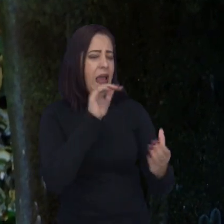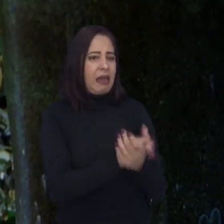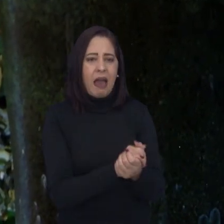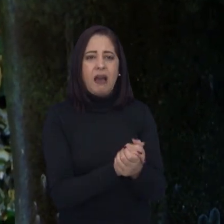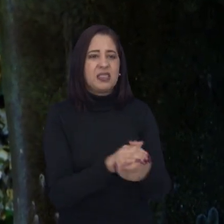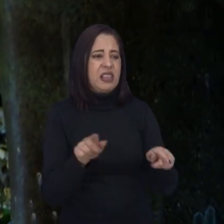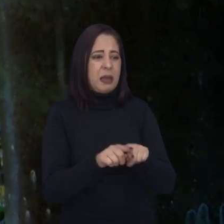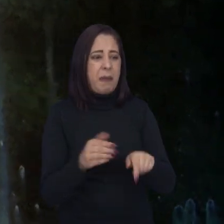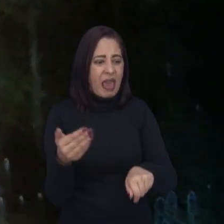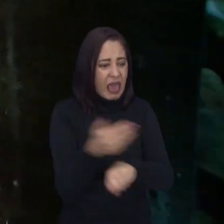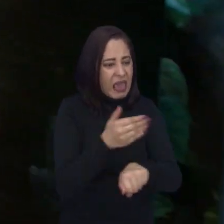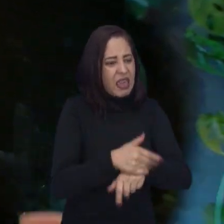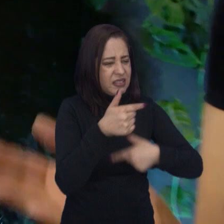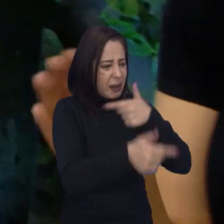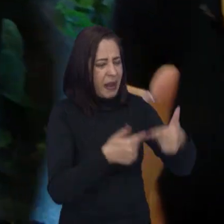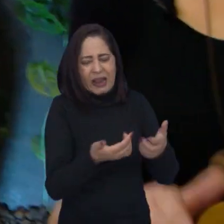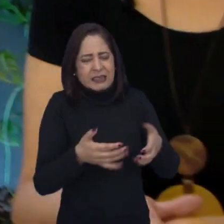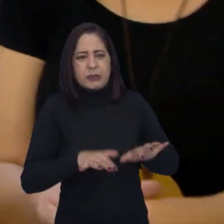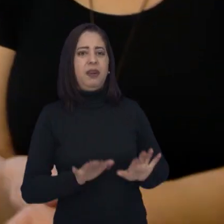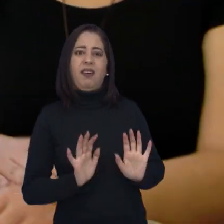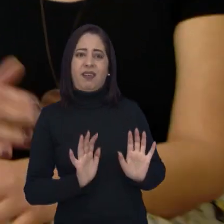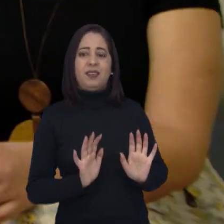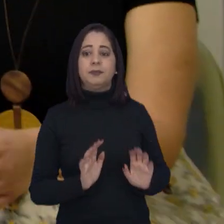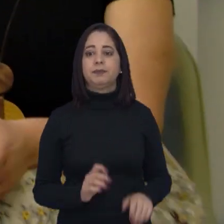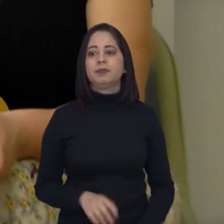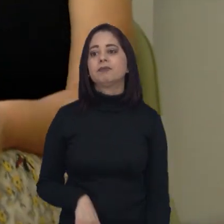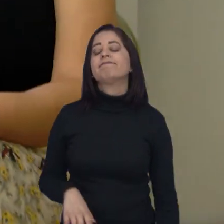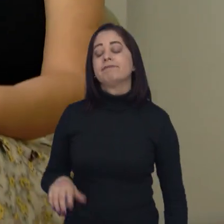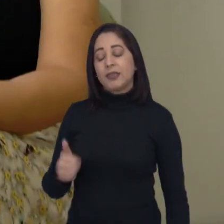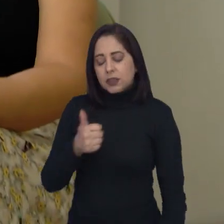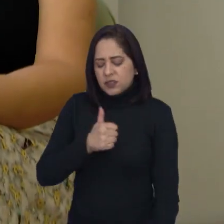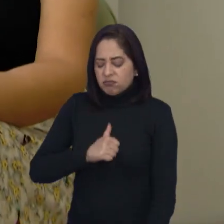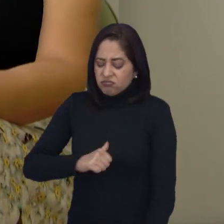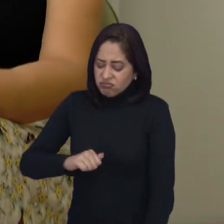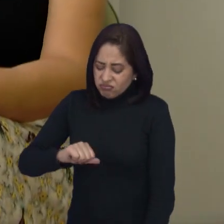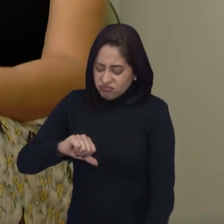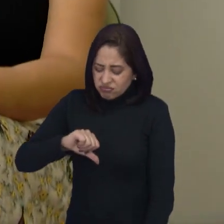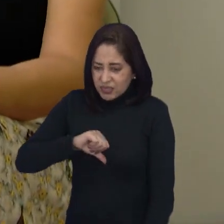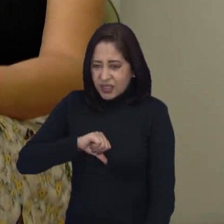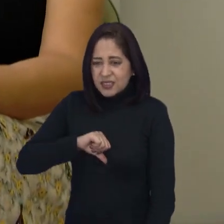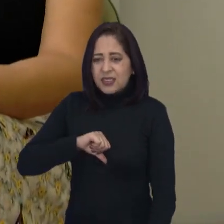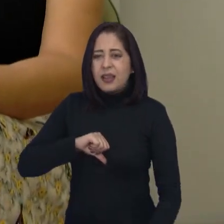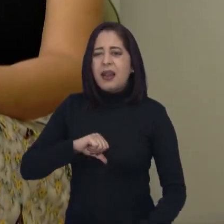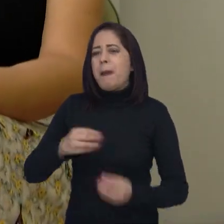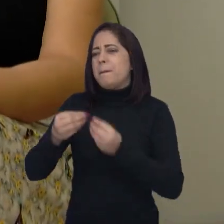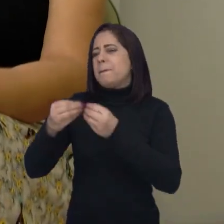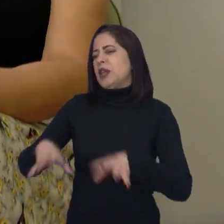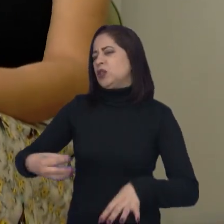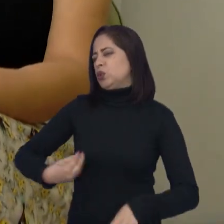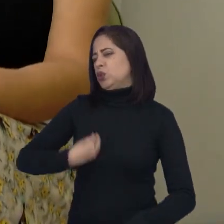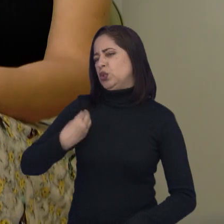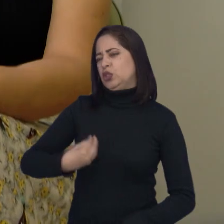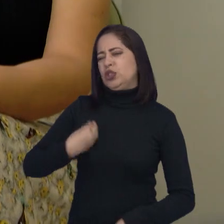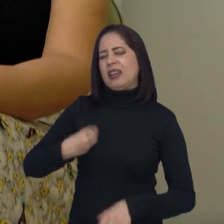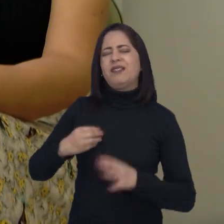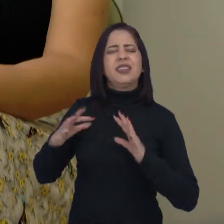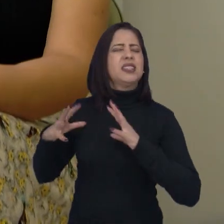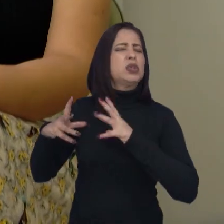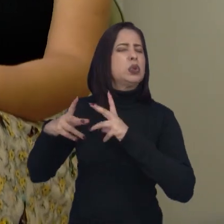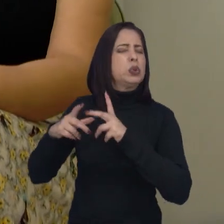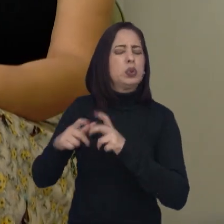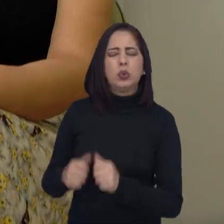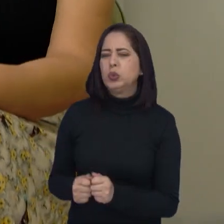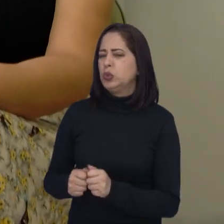gerados aí, né, pelas doenças de pele. E quando se mexe na autoestima da pessoa, tudo é afetado, né? Até a convivência com as